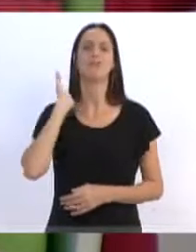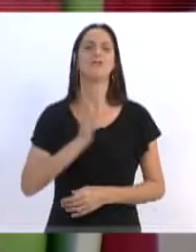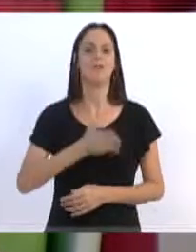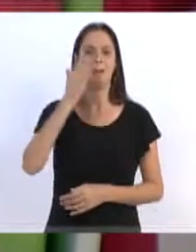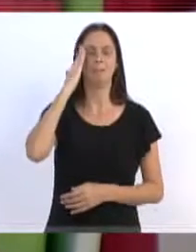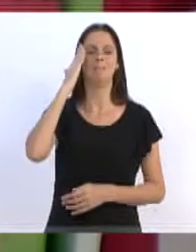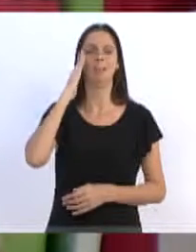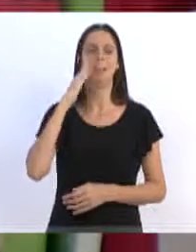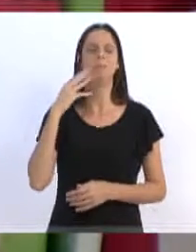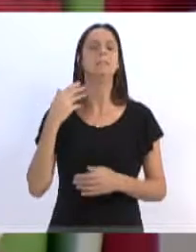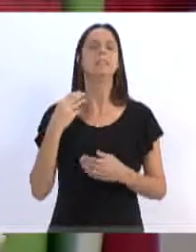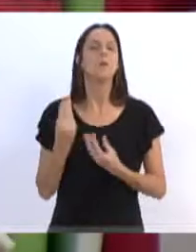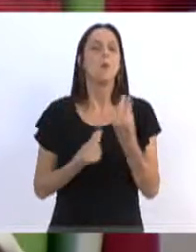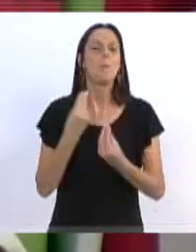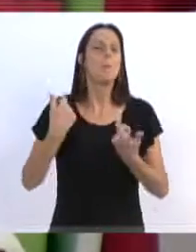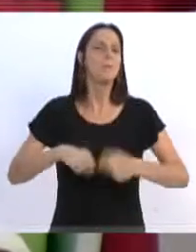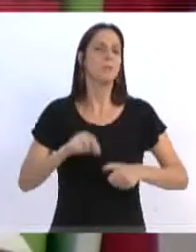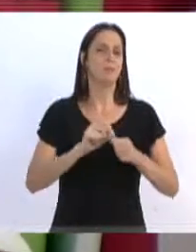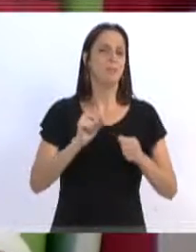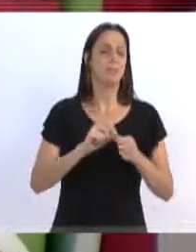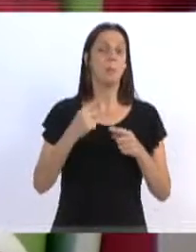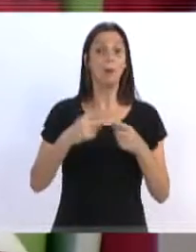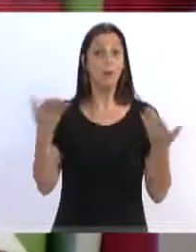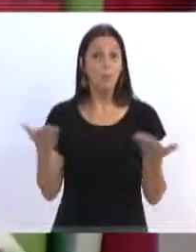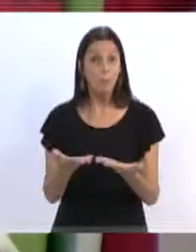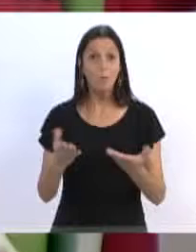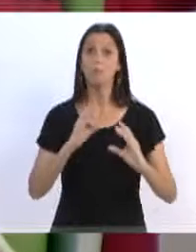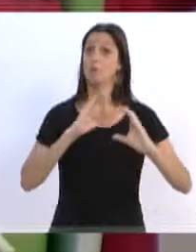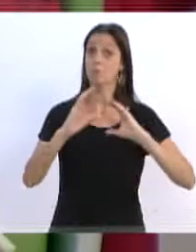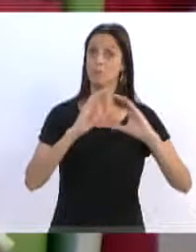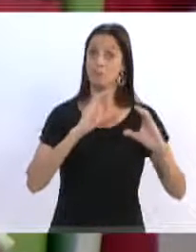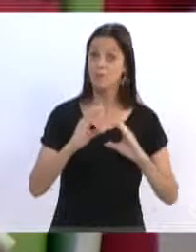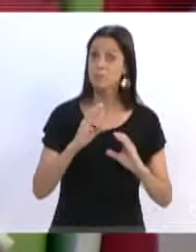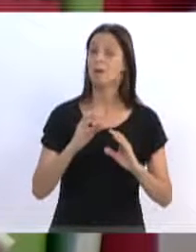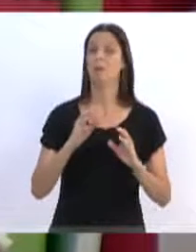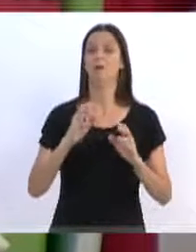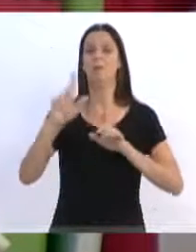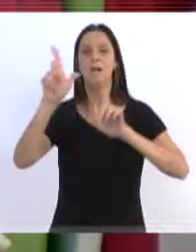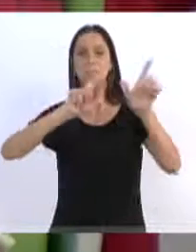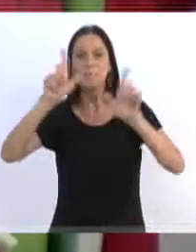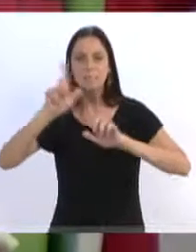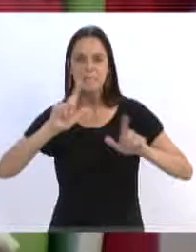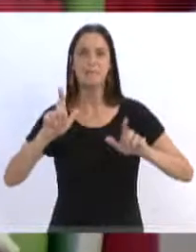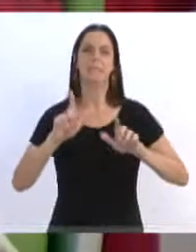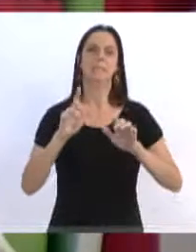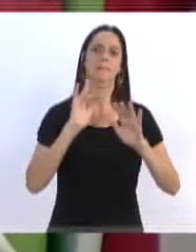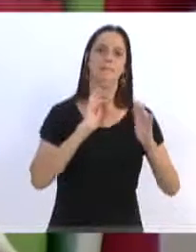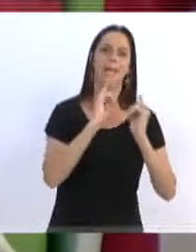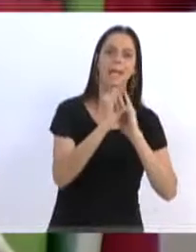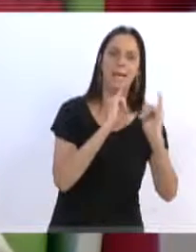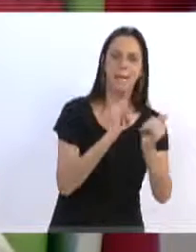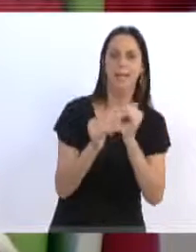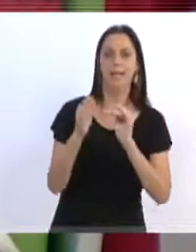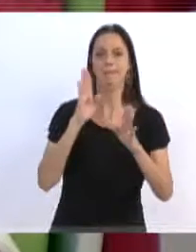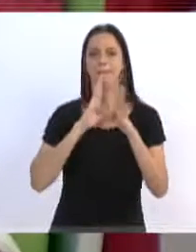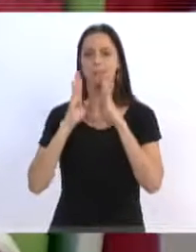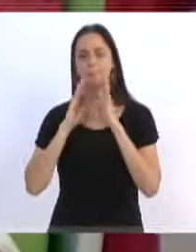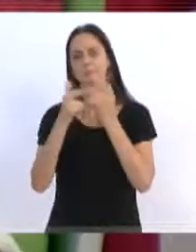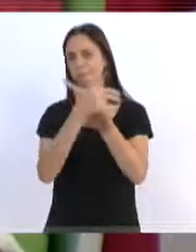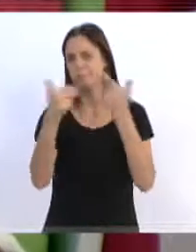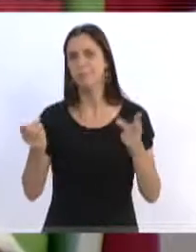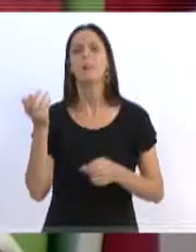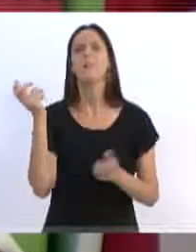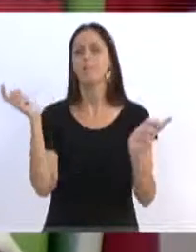as coisas até porque os meios de comunicação então aí para mostrar e ver o que vem acontecendo